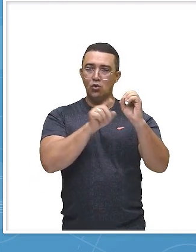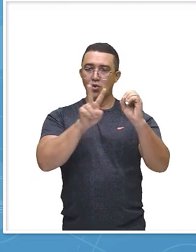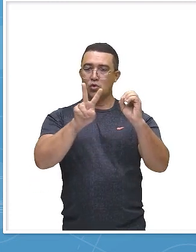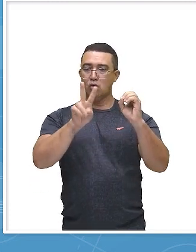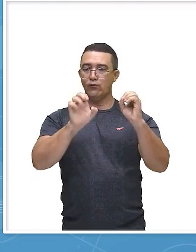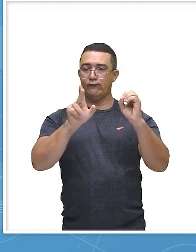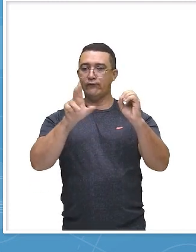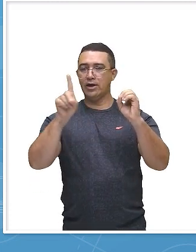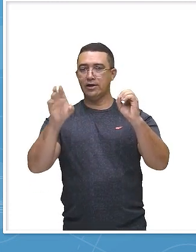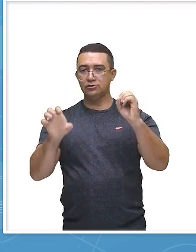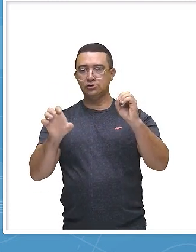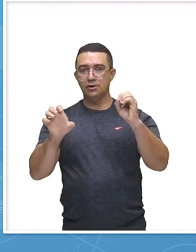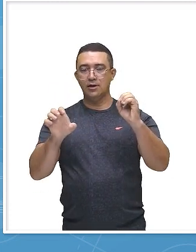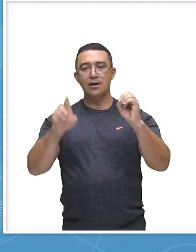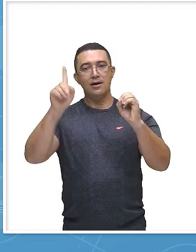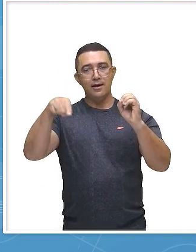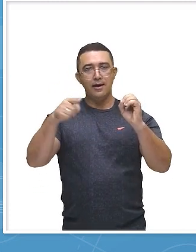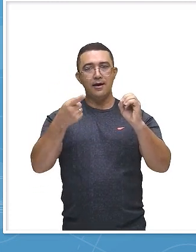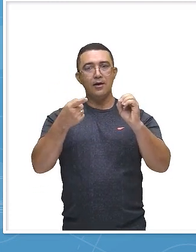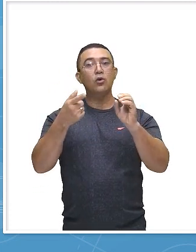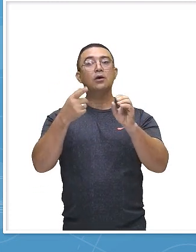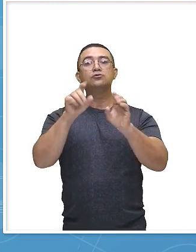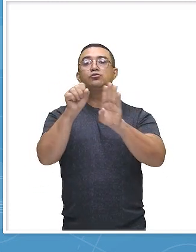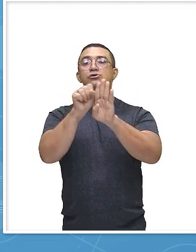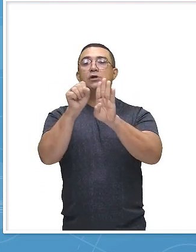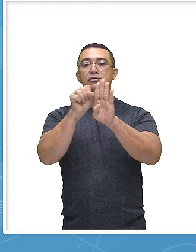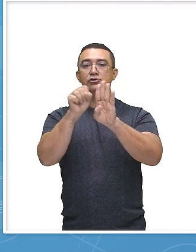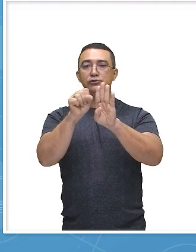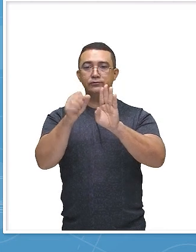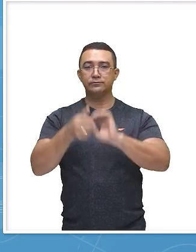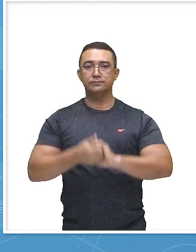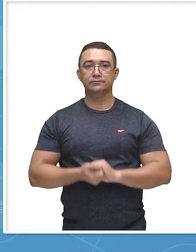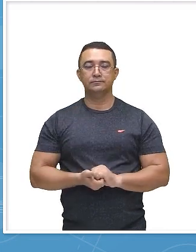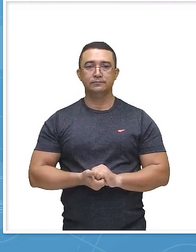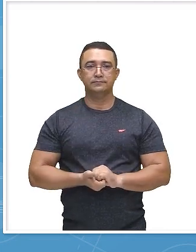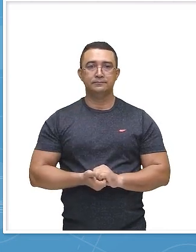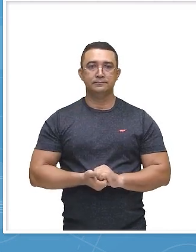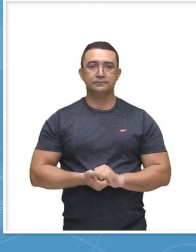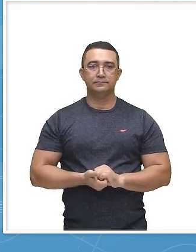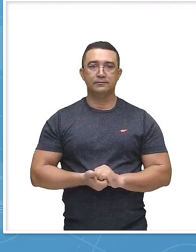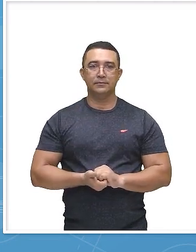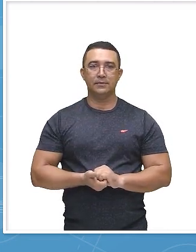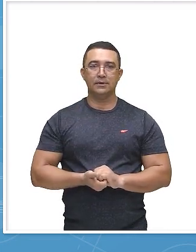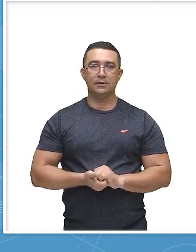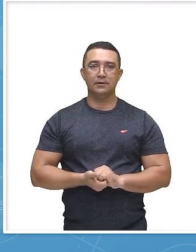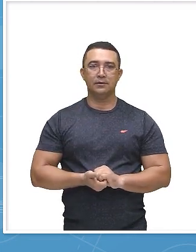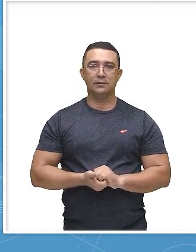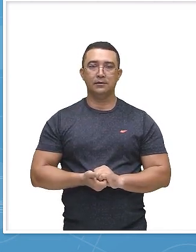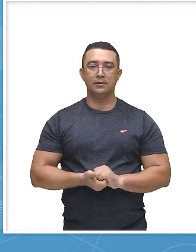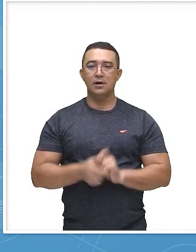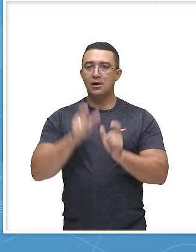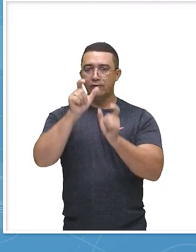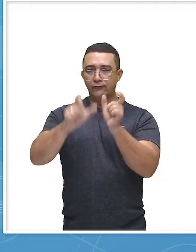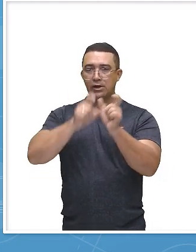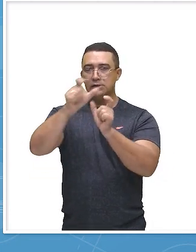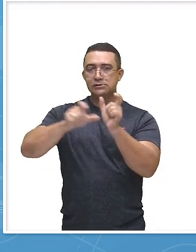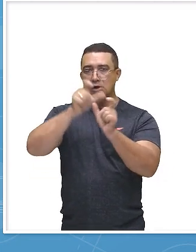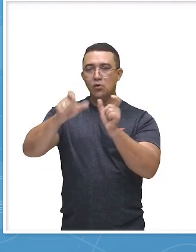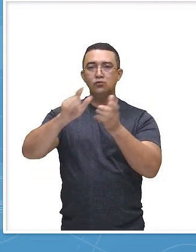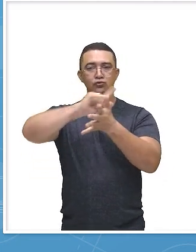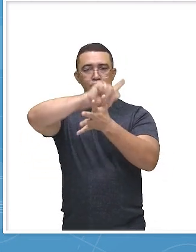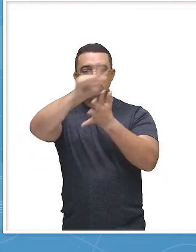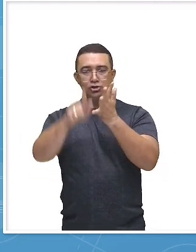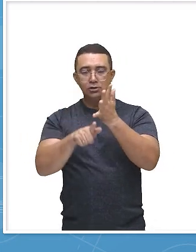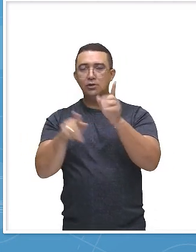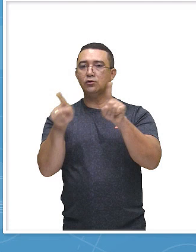um substantivo. Proteja o verde. Muito bem, seguindo então, nós temos aqui. A flexão de gênero e número, aquela